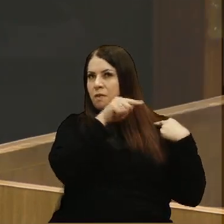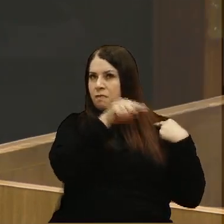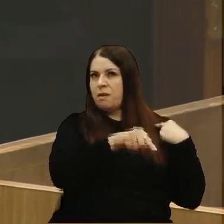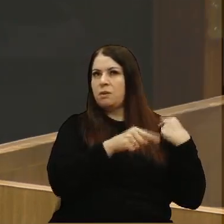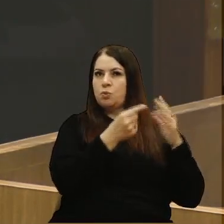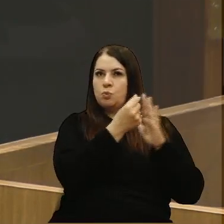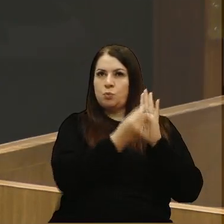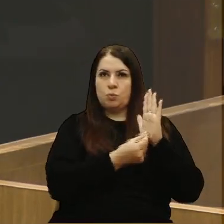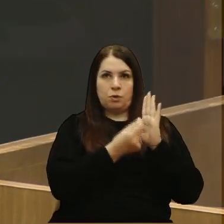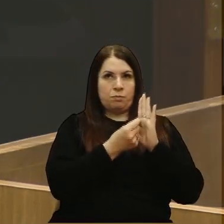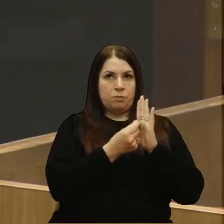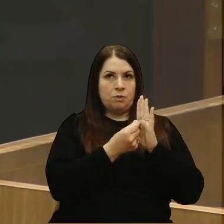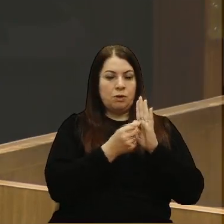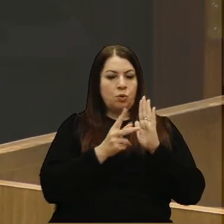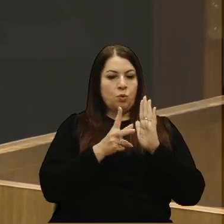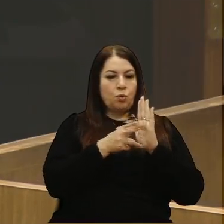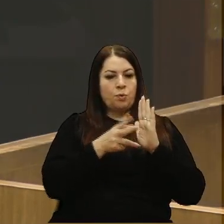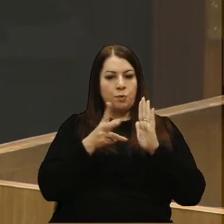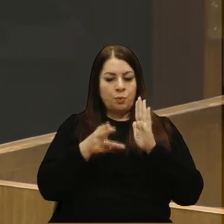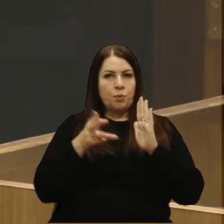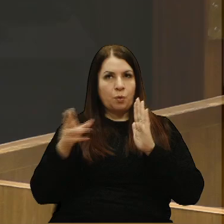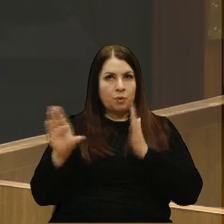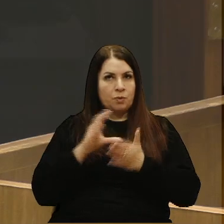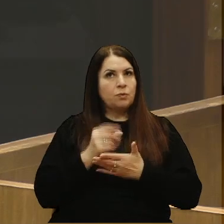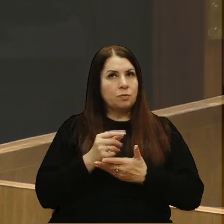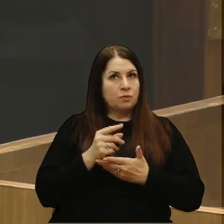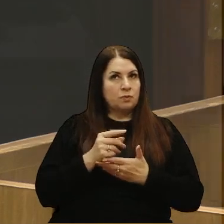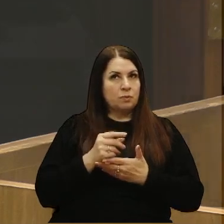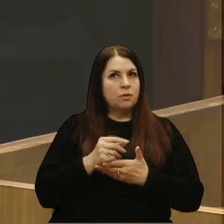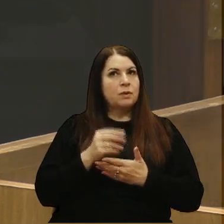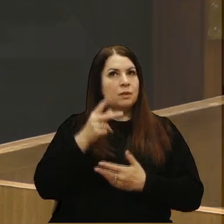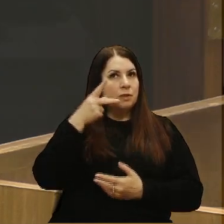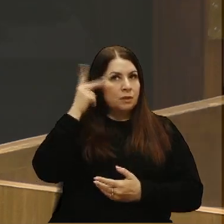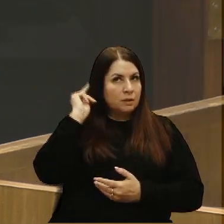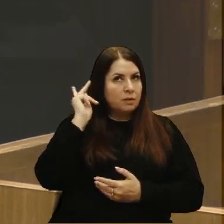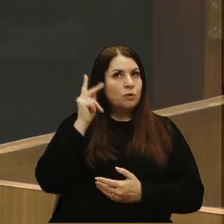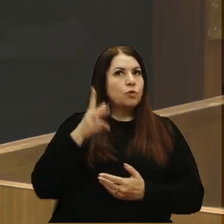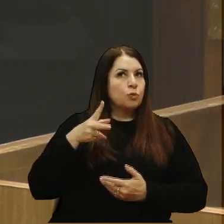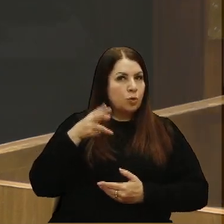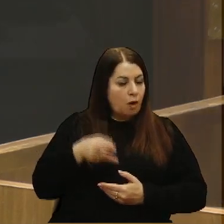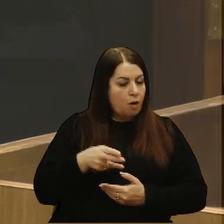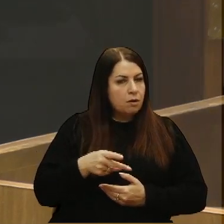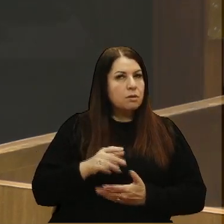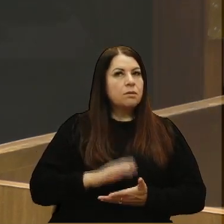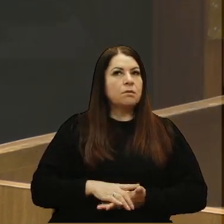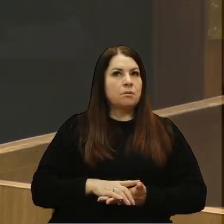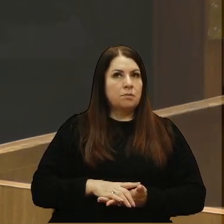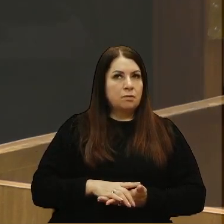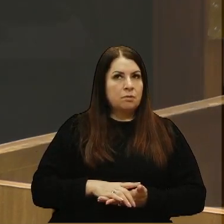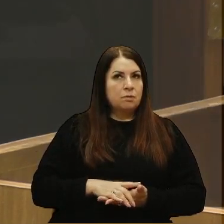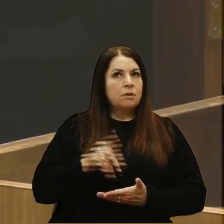um orçamento que corta recursos, vereador Iago, corta recursos